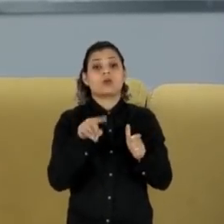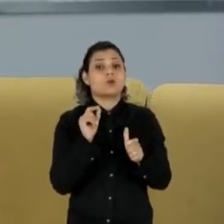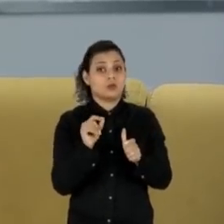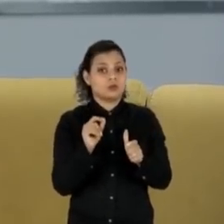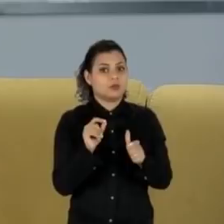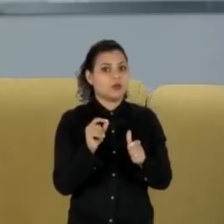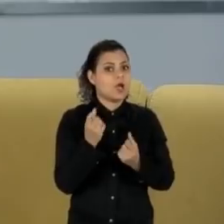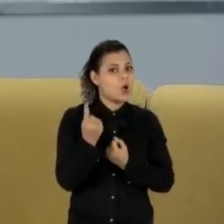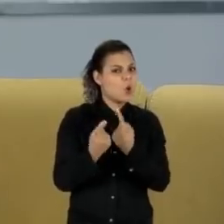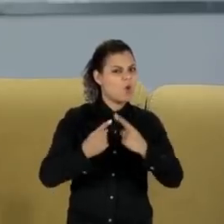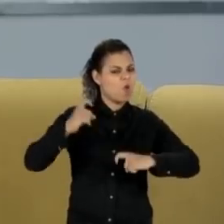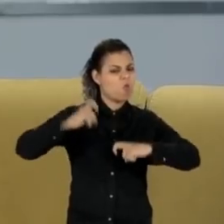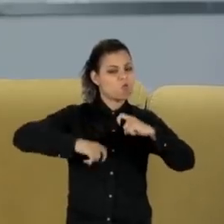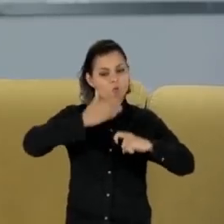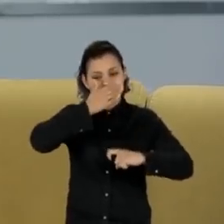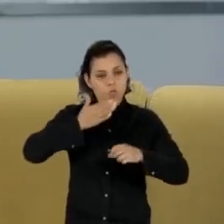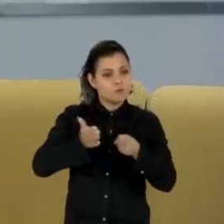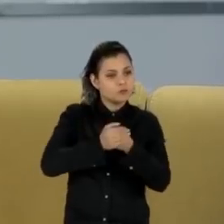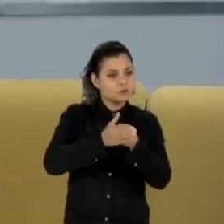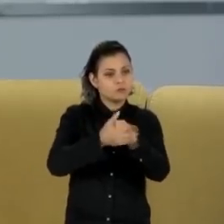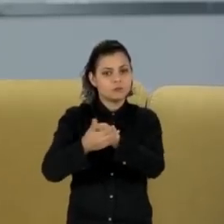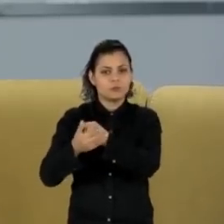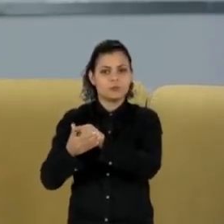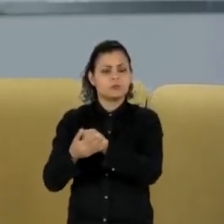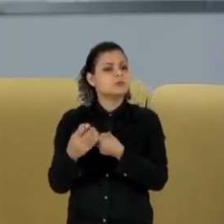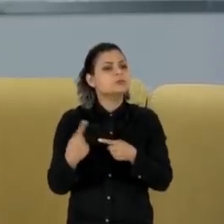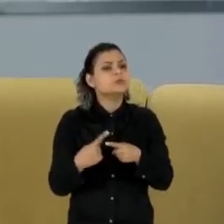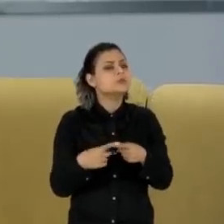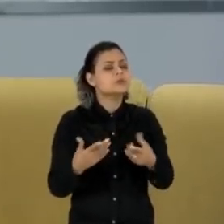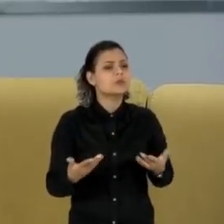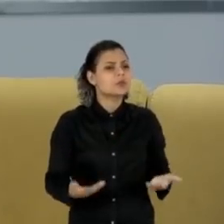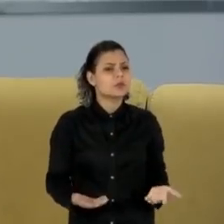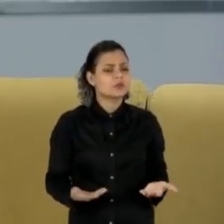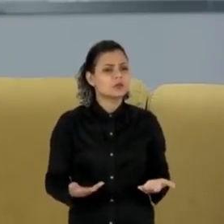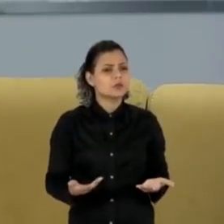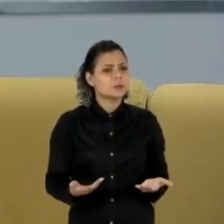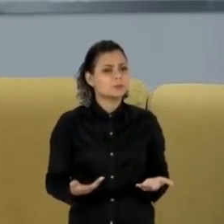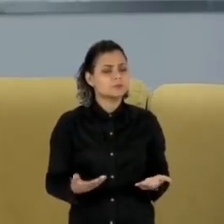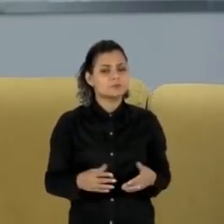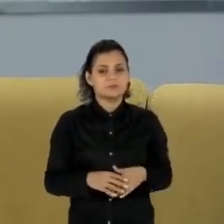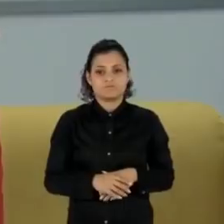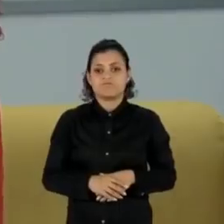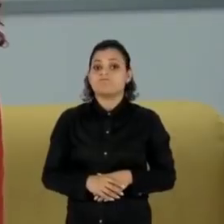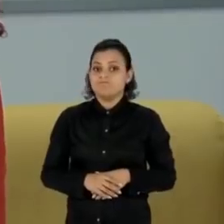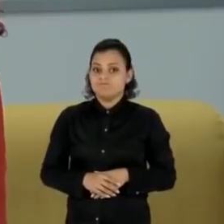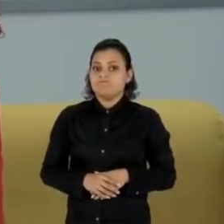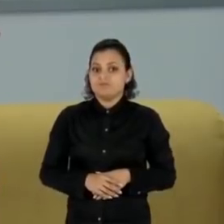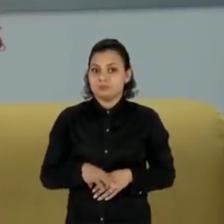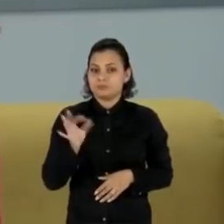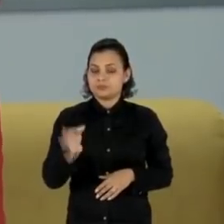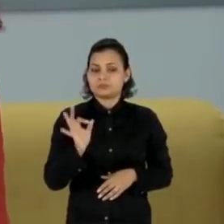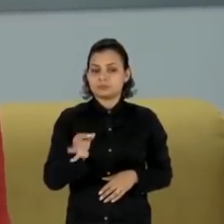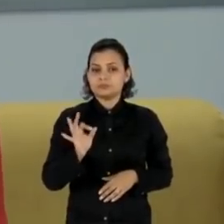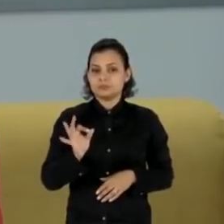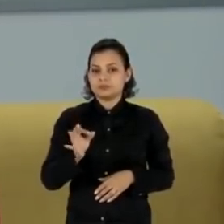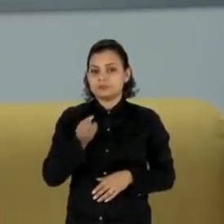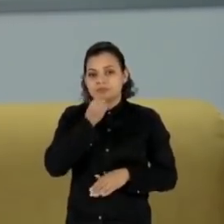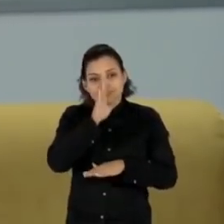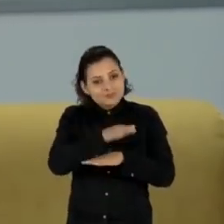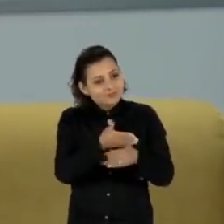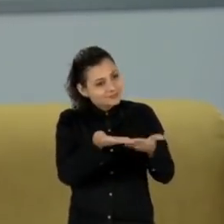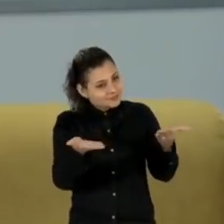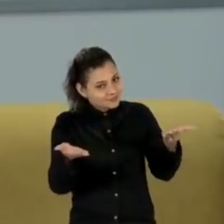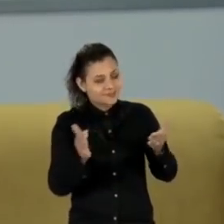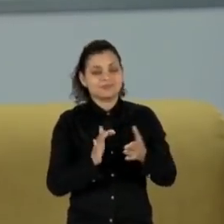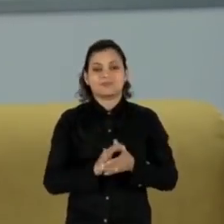indícios de algum abuso ficam escondidos não eles são deixam lá esses indícios uma das formas né primeiro boa